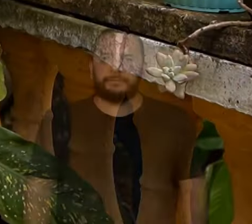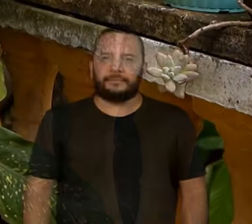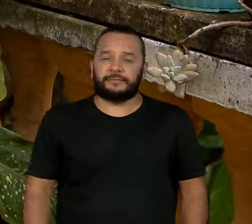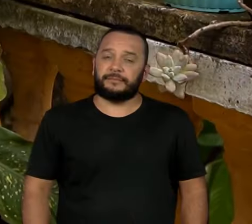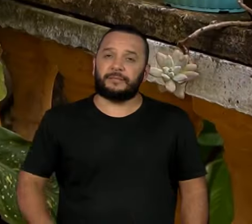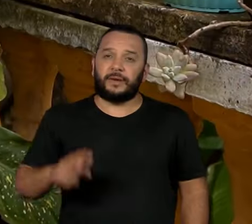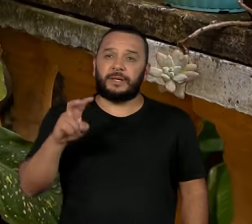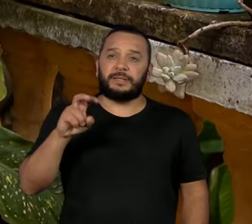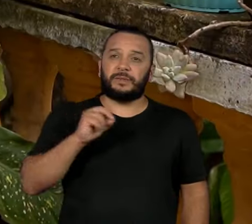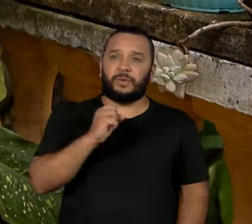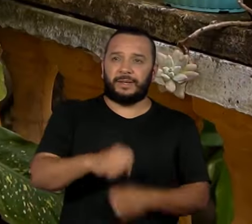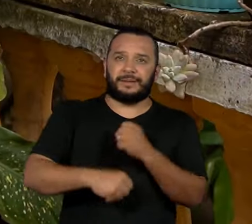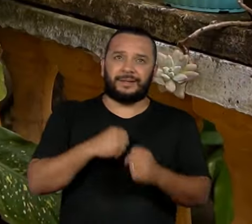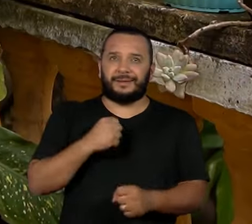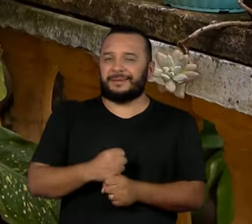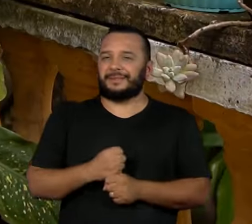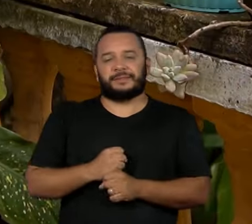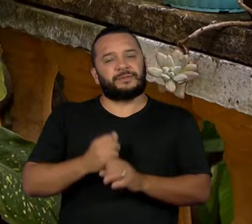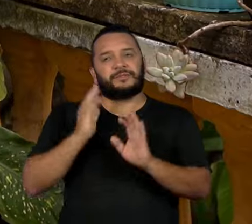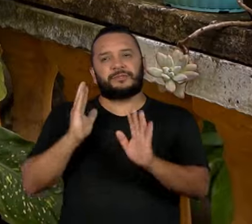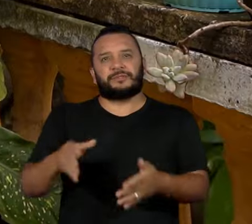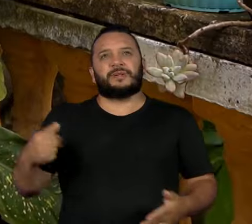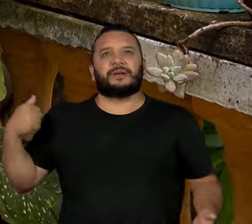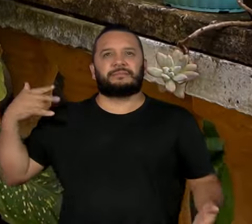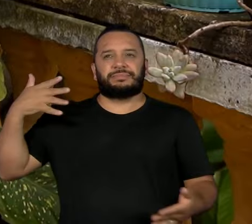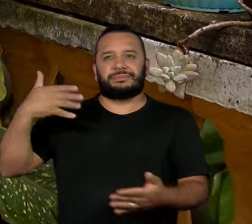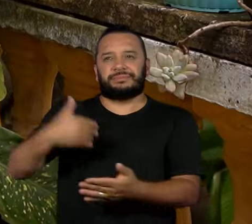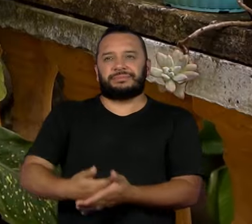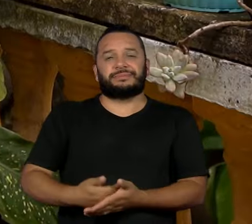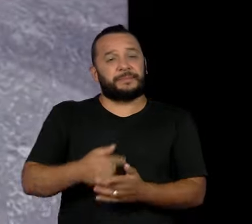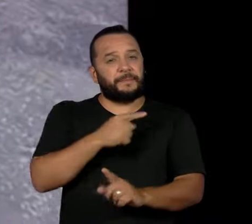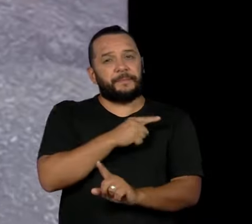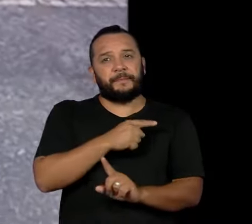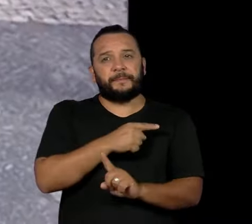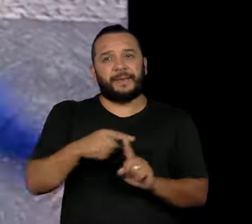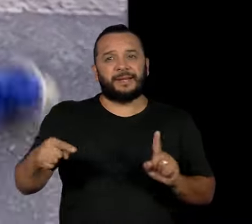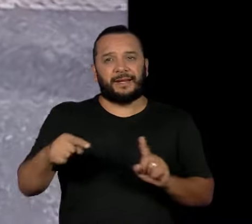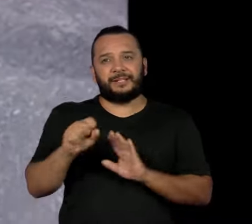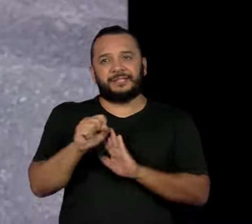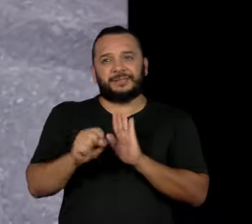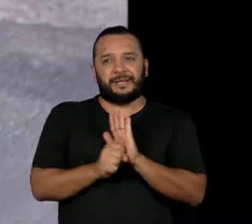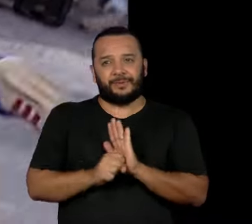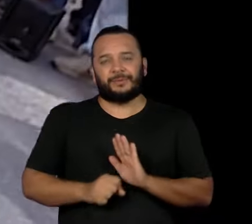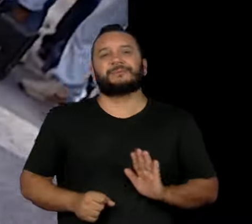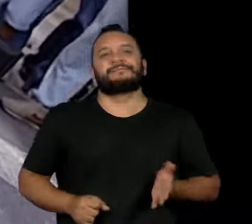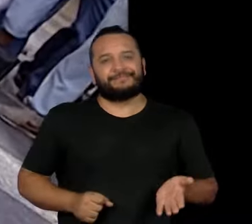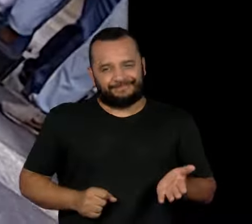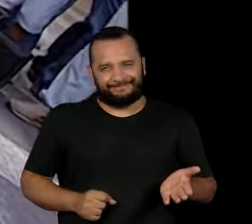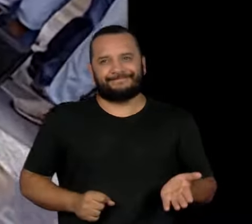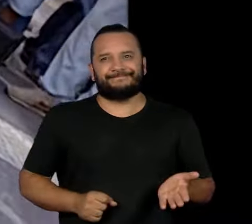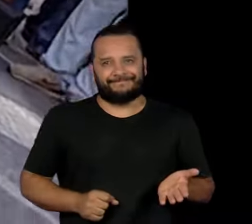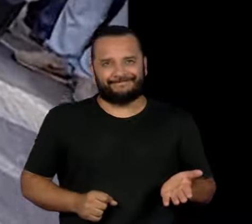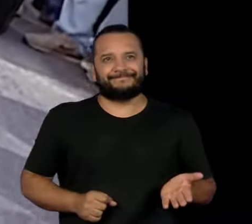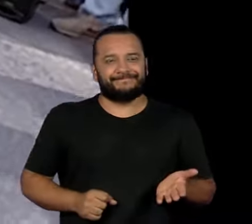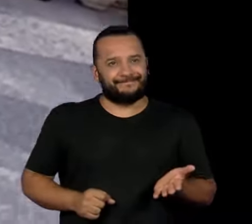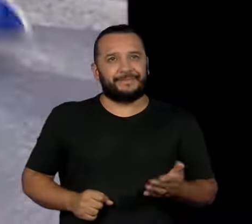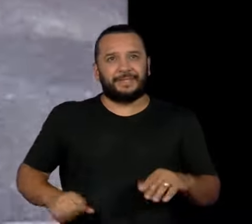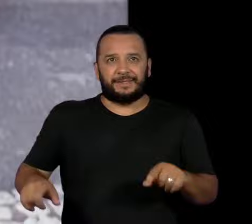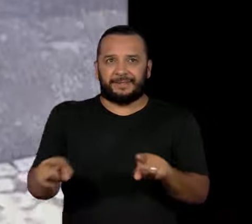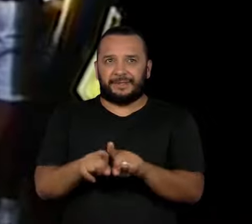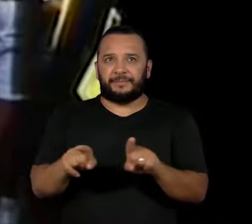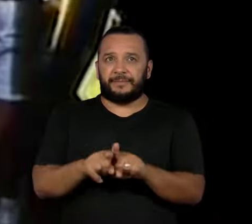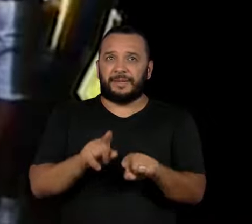50 anos não é nada mais, nada menos do que meio século. É muito tempo. Sem esquecer que foram em